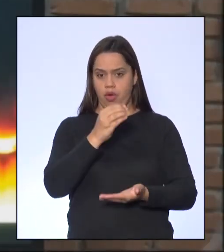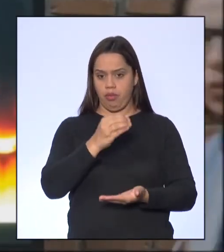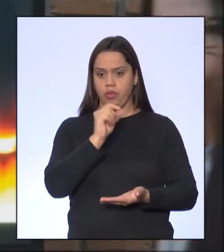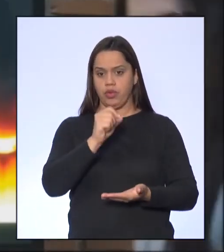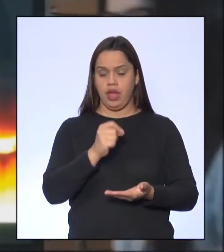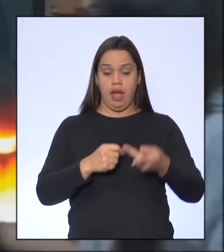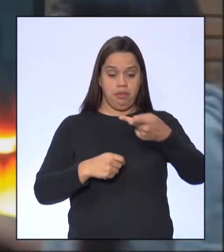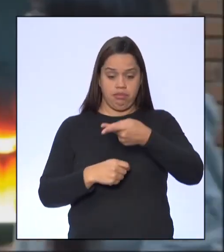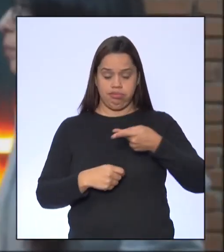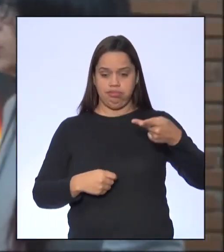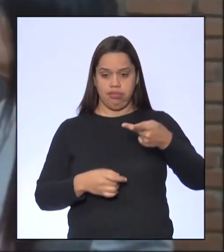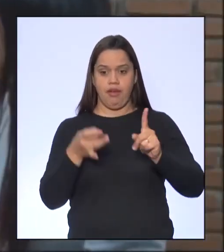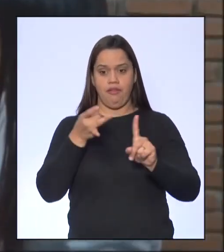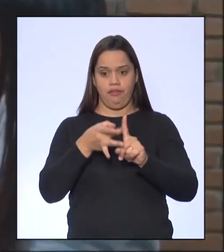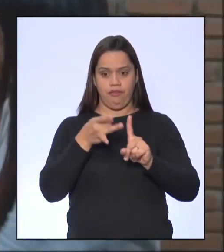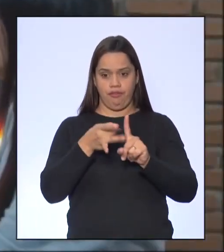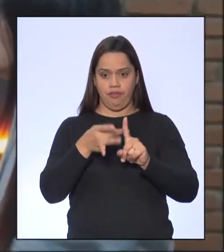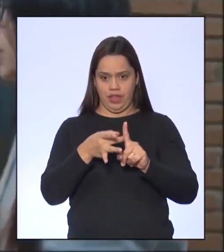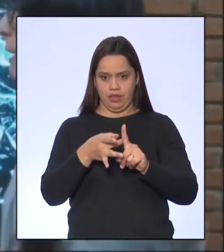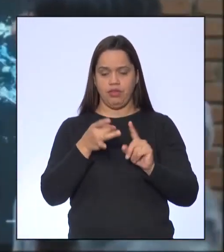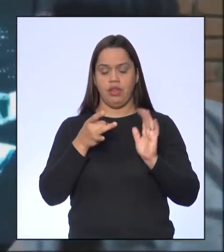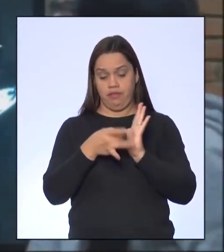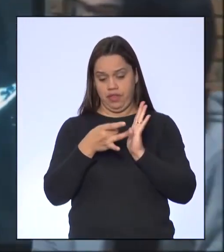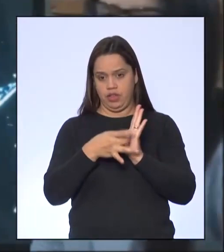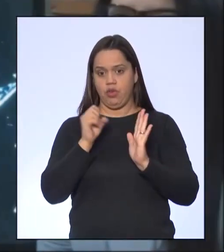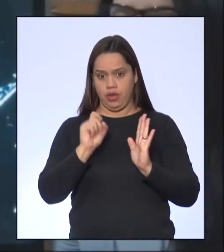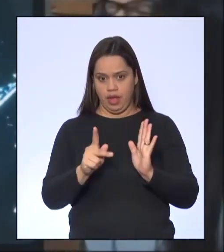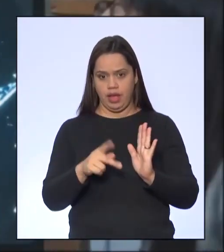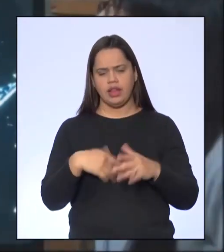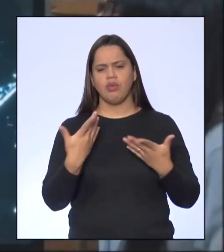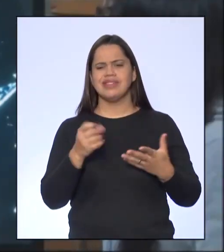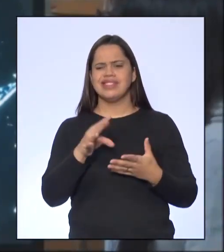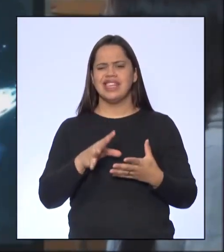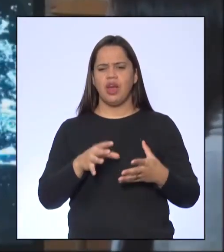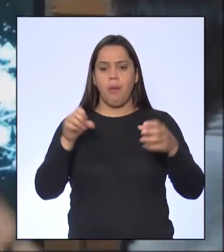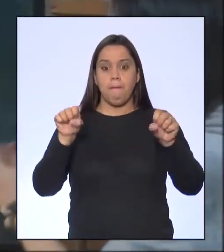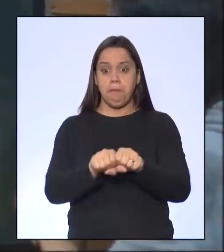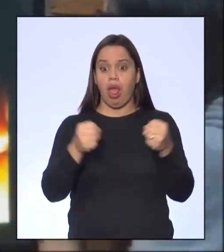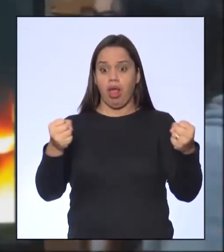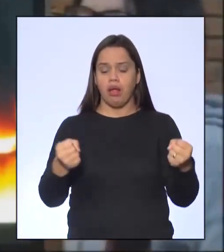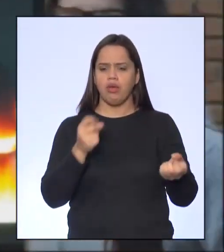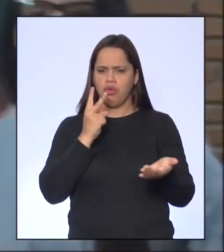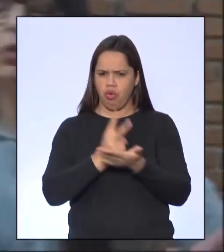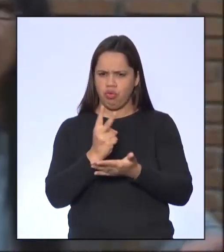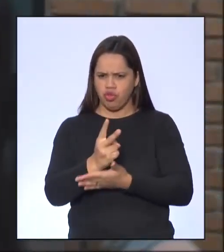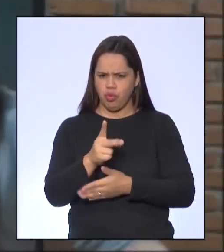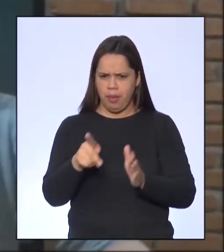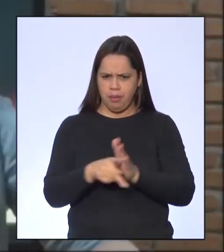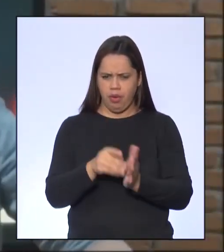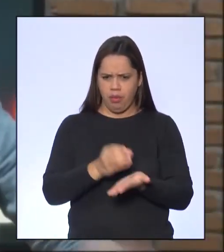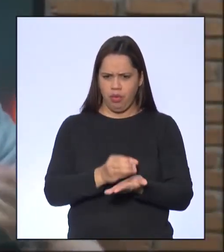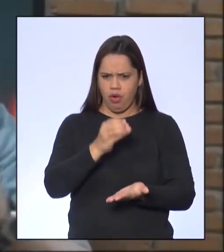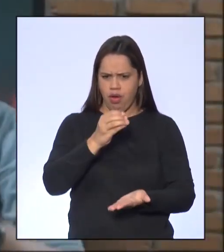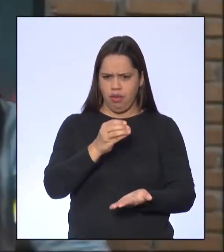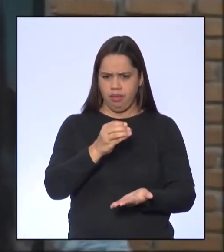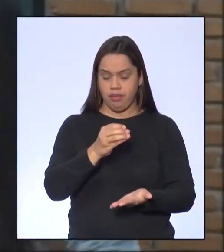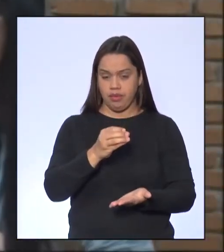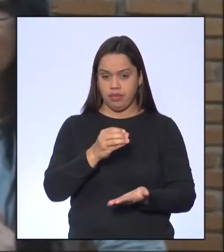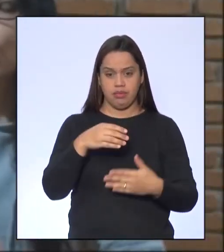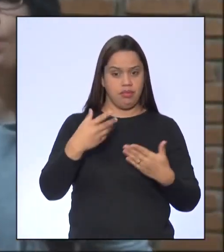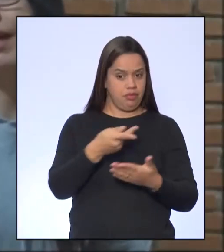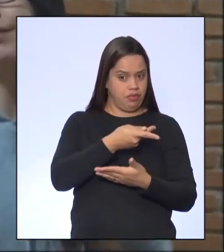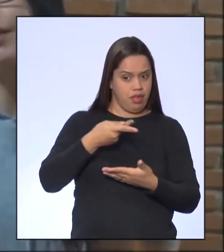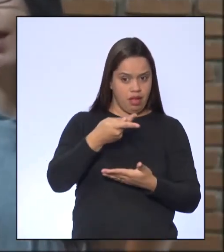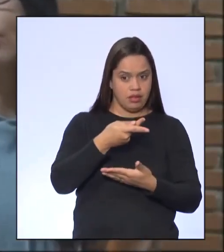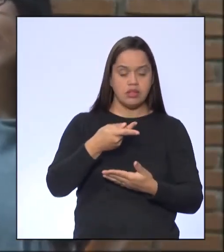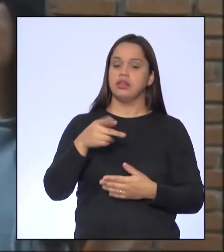de vidro. Tudo bem. E se eu quebrar este copo? Ele continua sendo copo? Não.